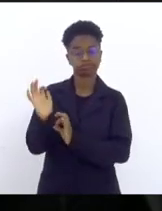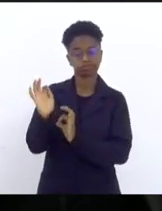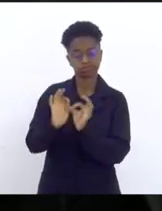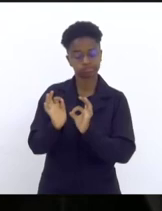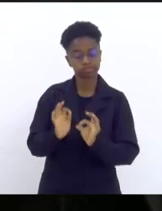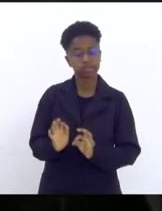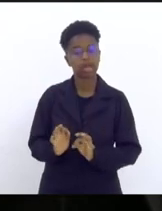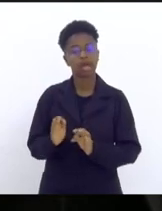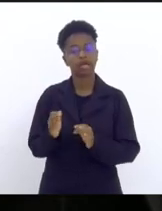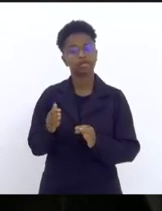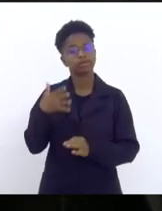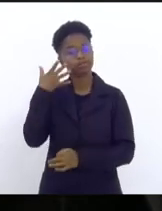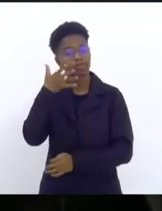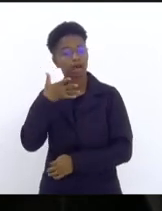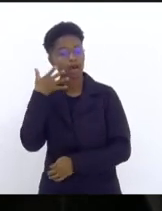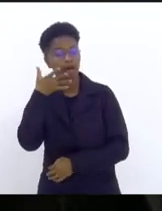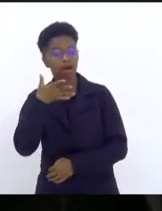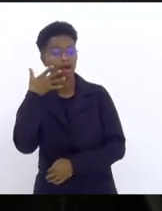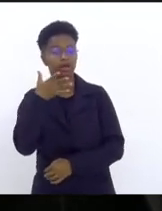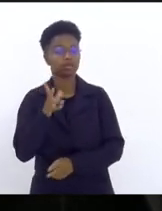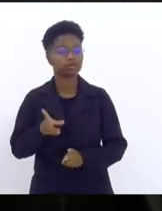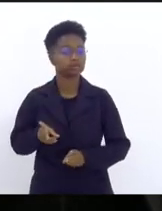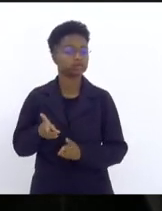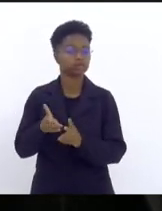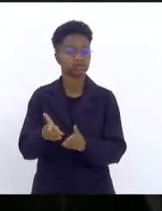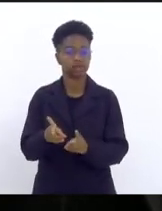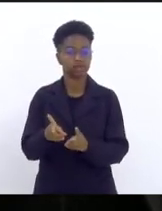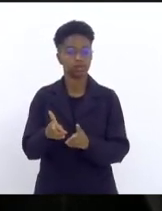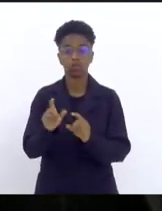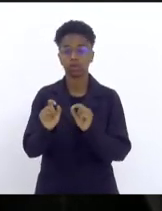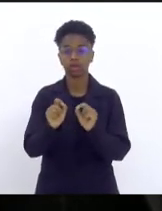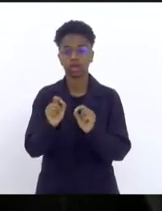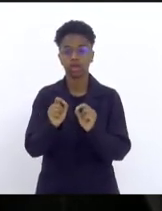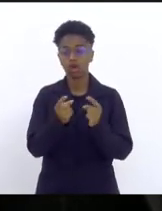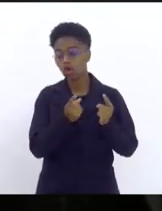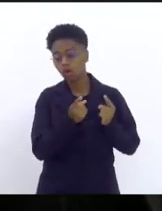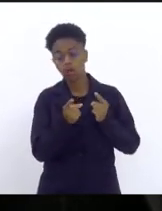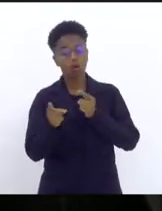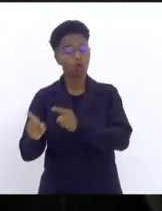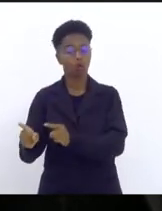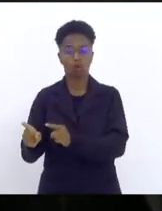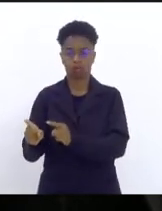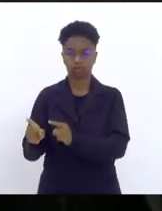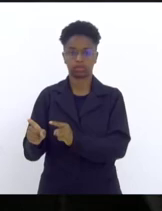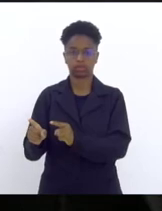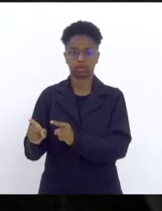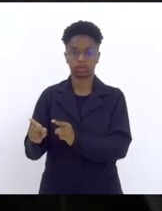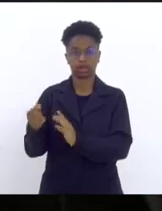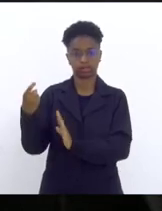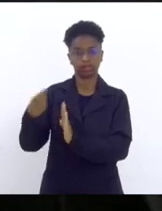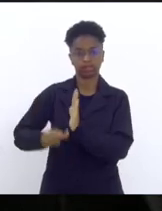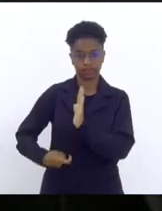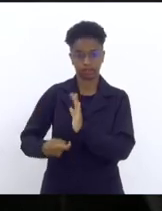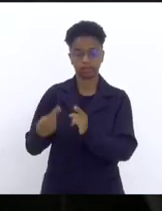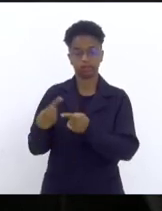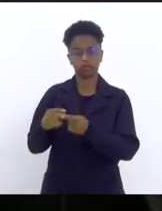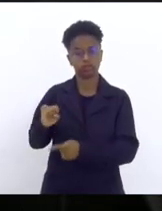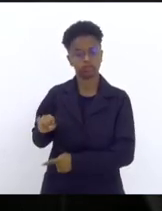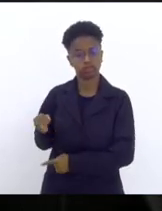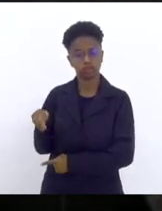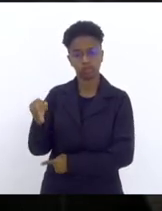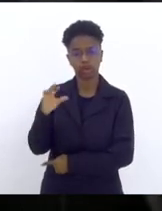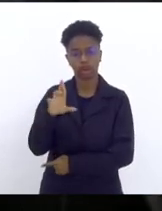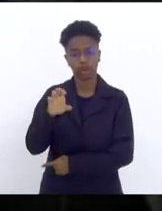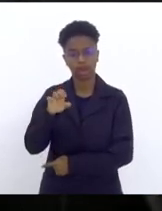vem discursando contra este absurdo de um juros reais